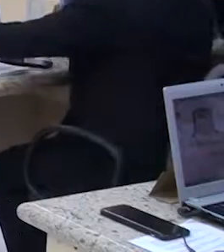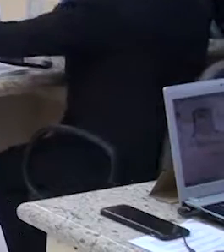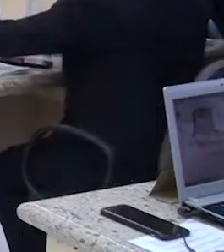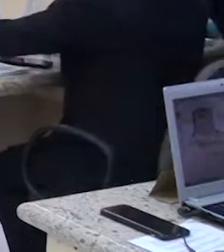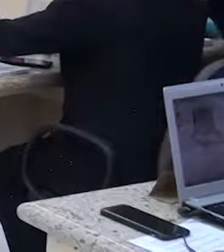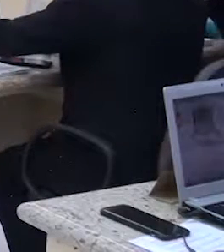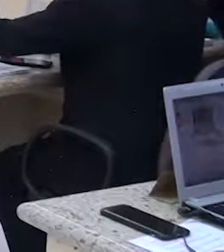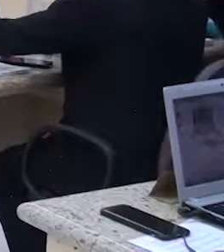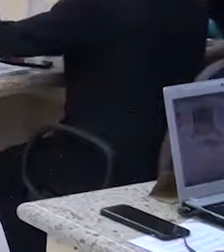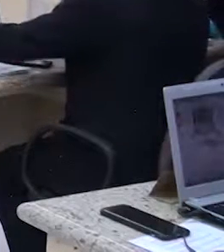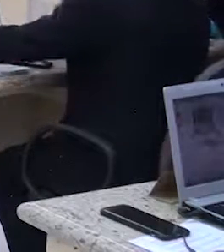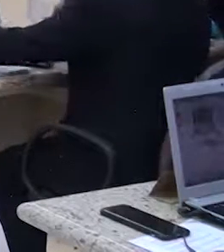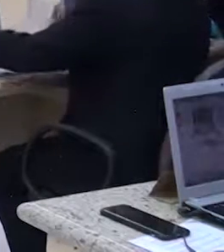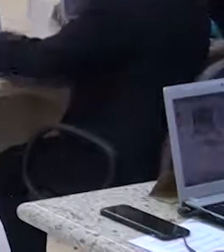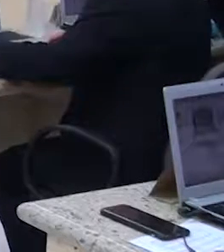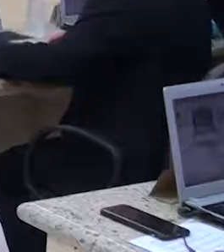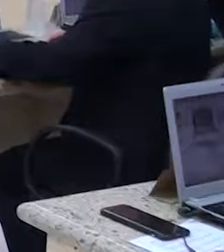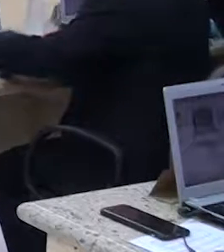conseguindo